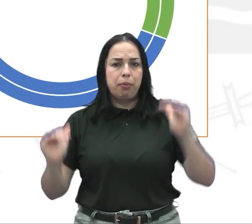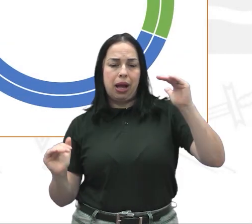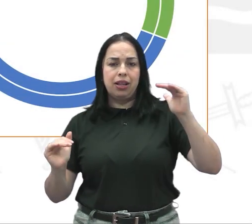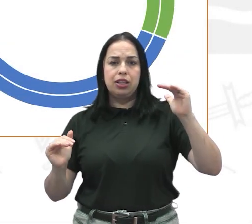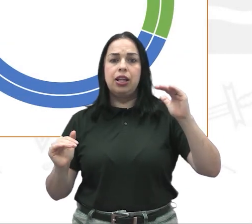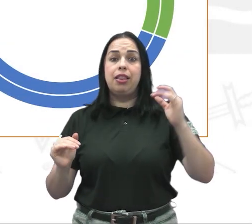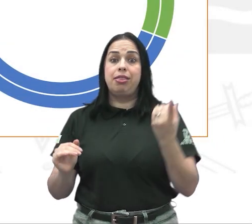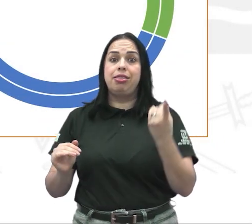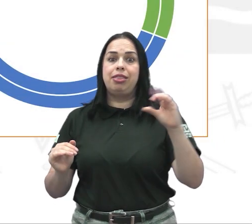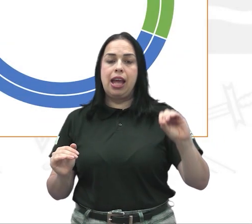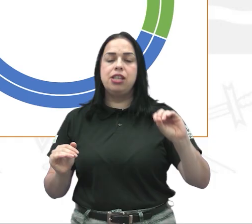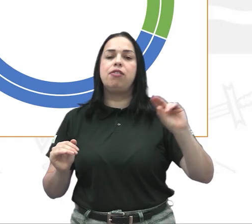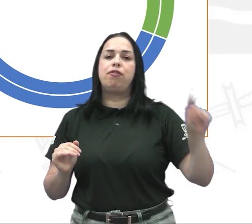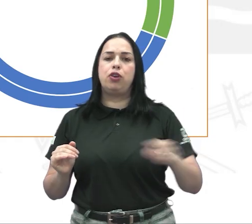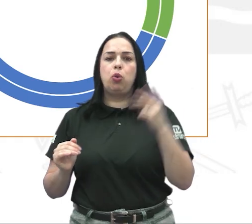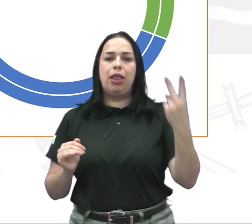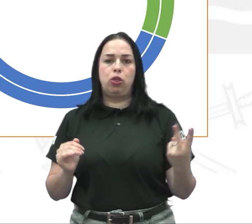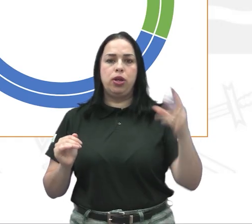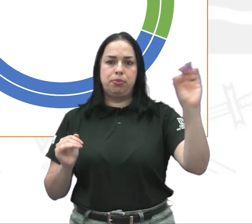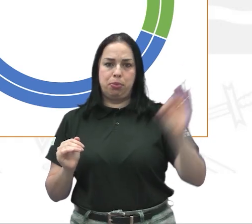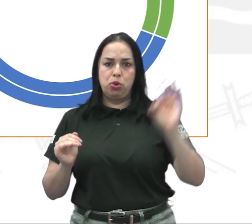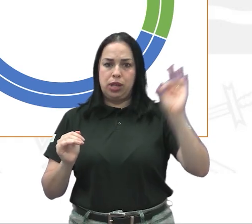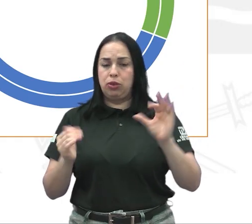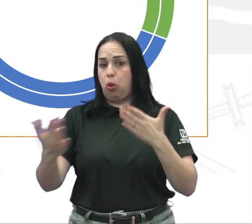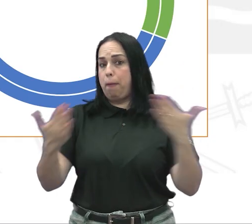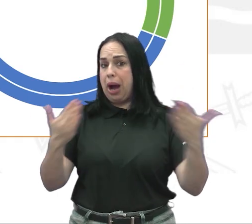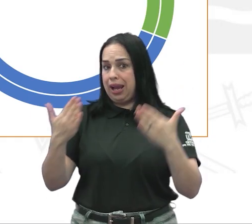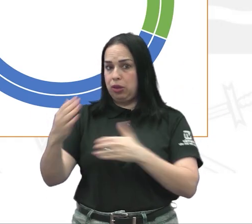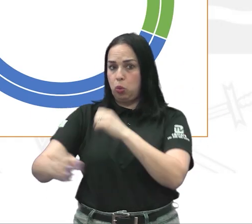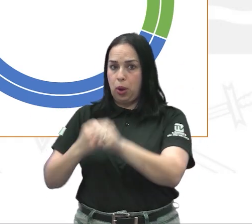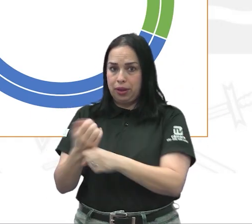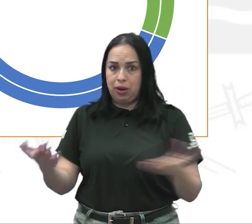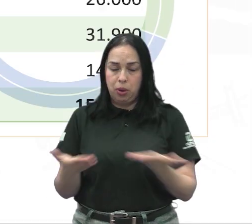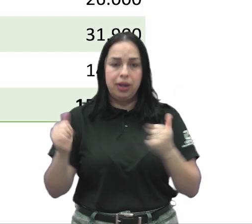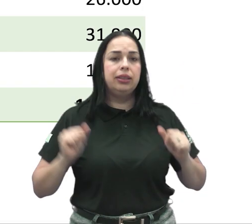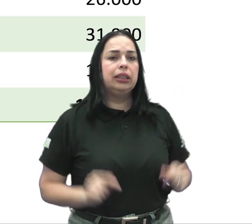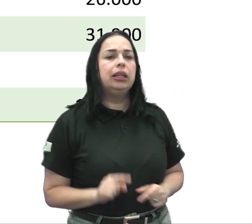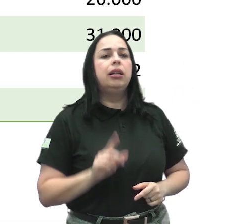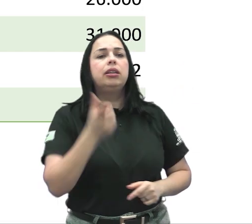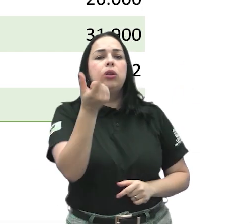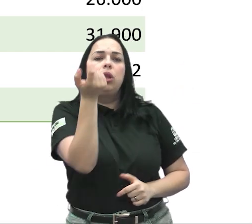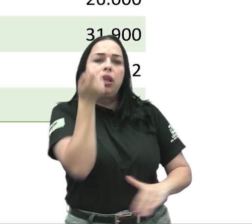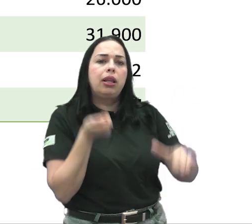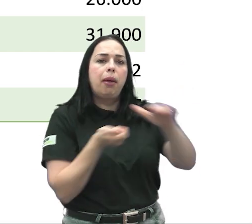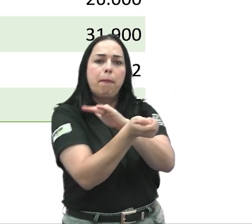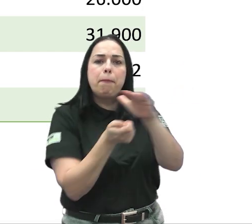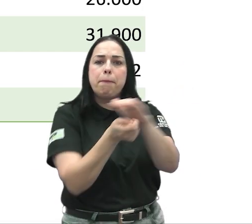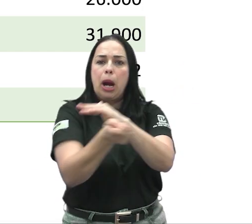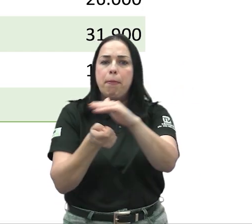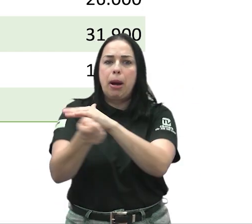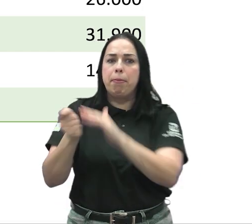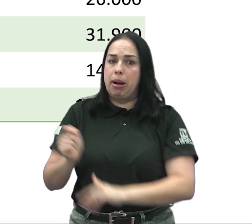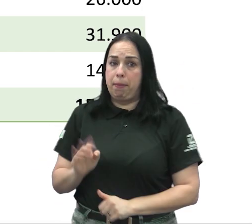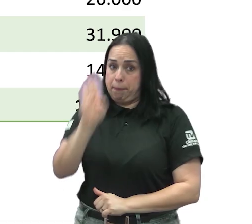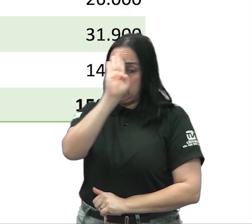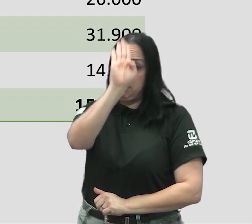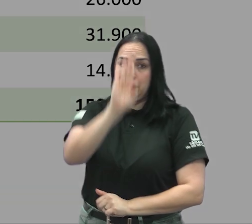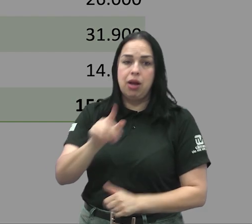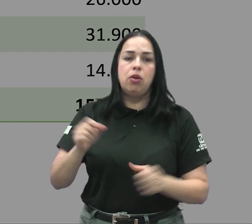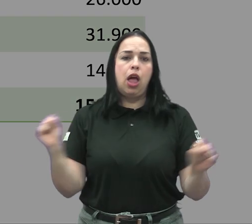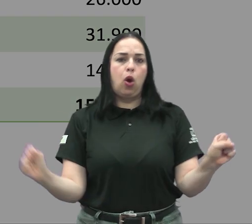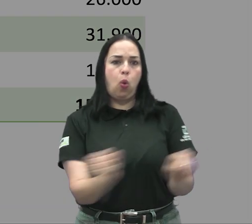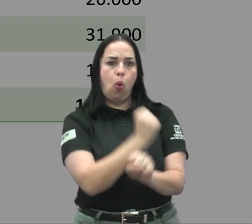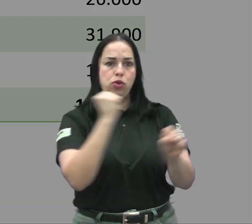de 10,2% em relação a 2025. Entre os principais investimentos